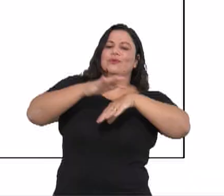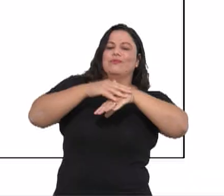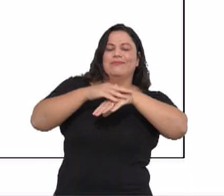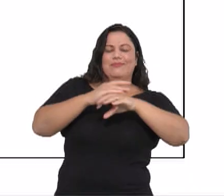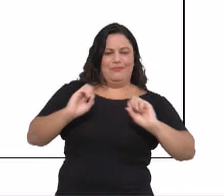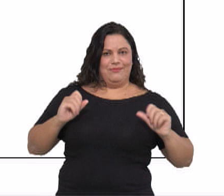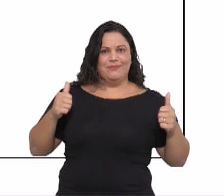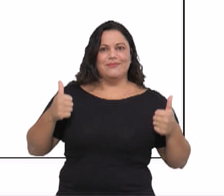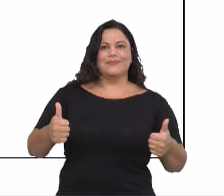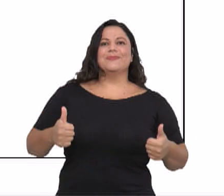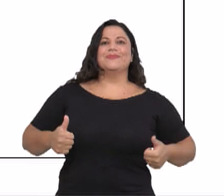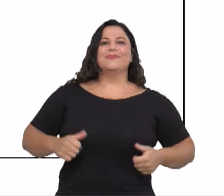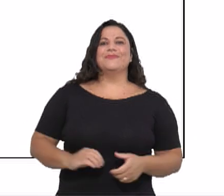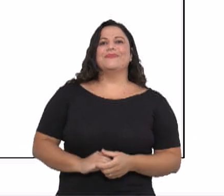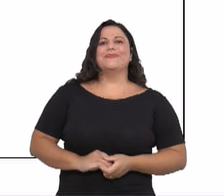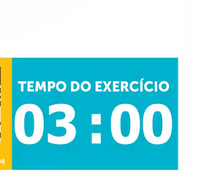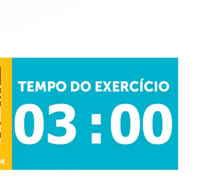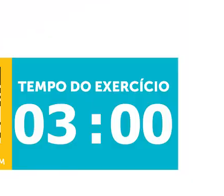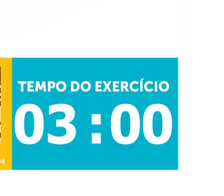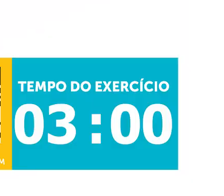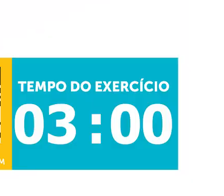já!